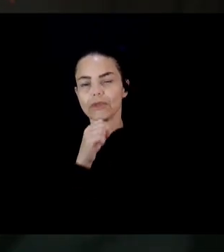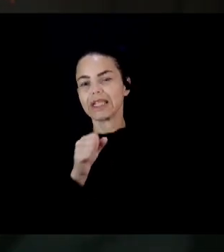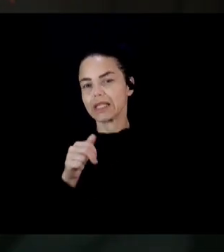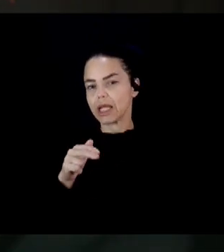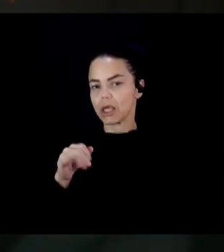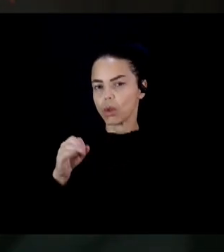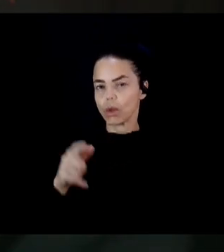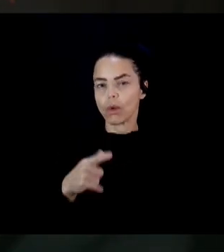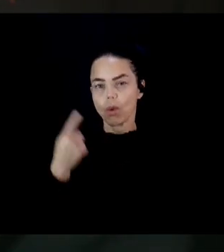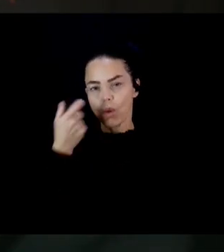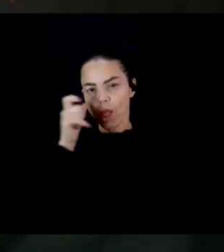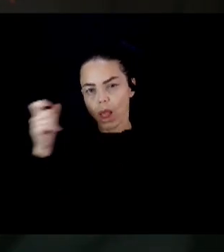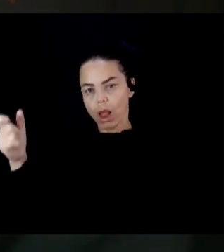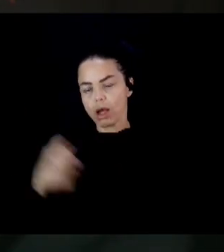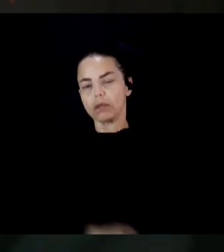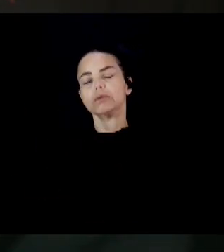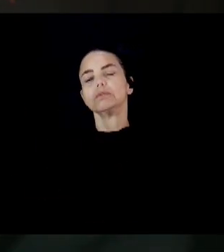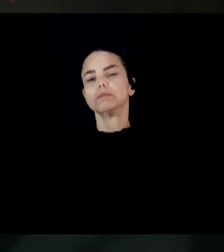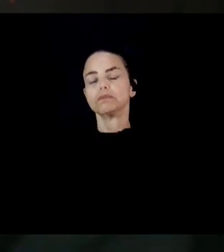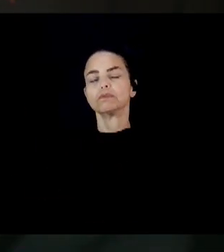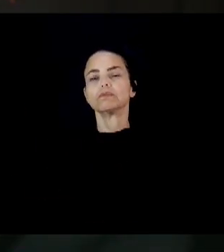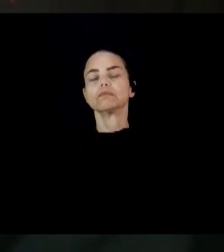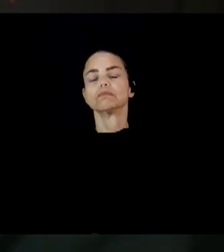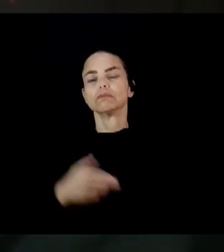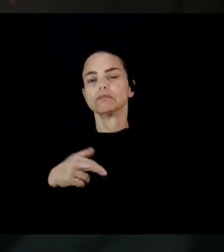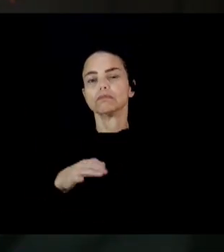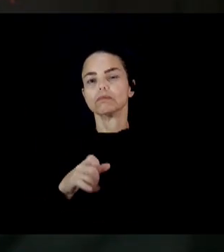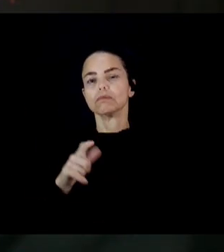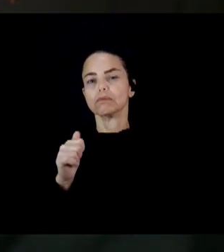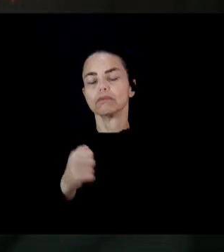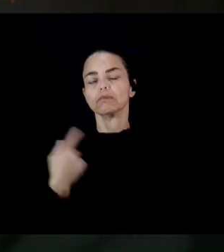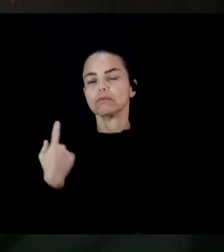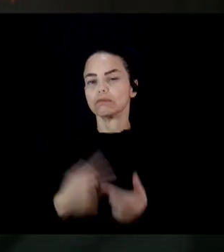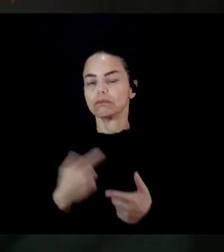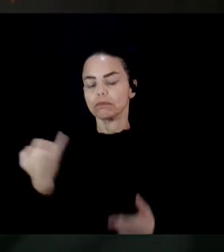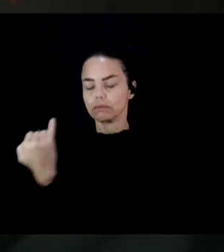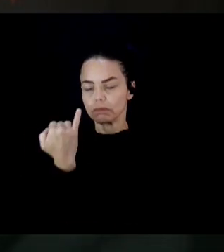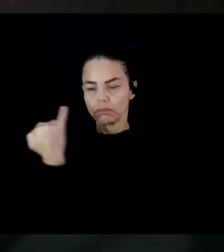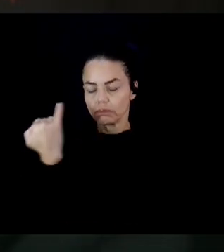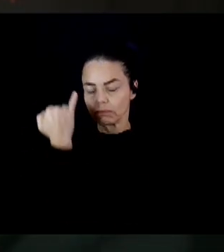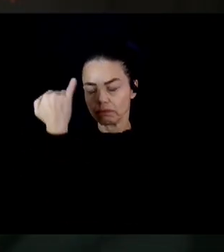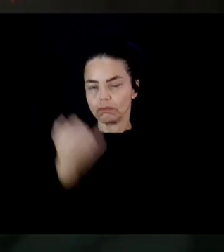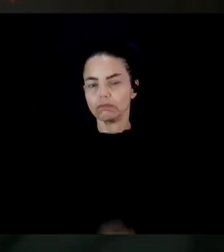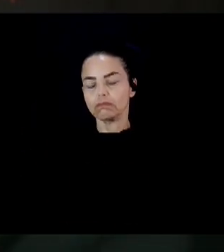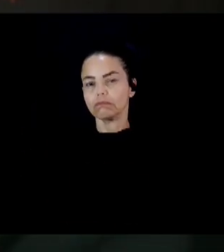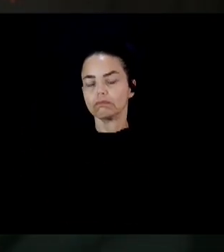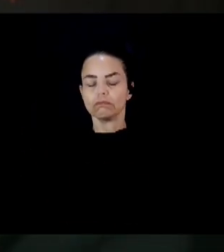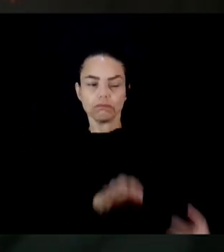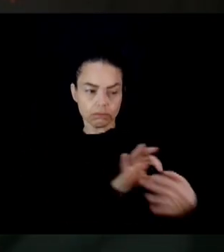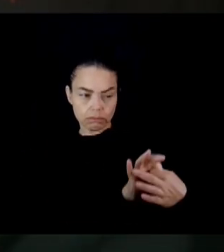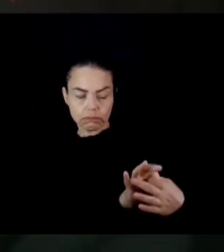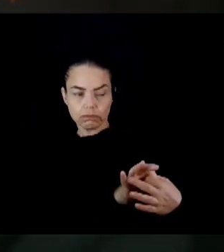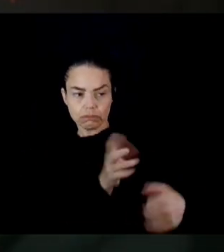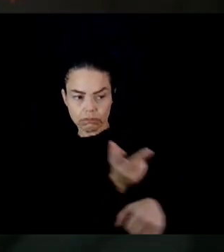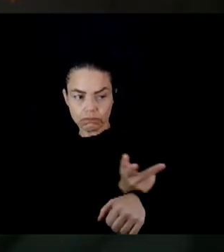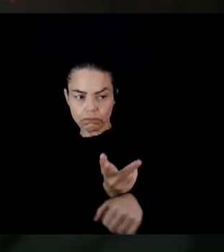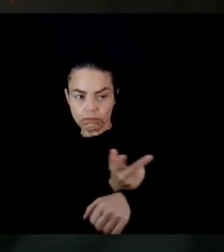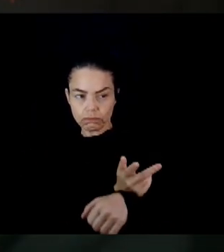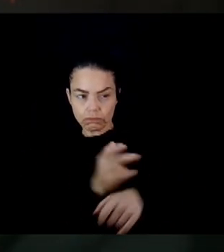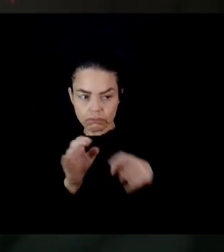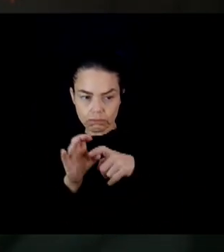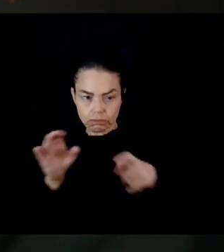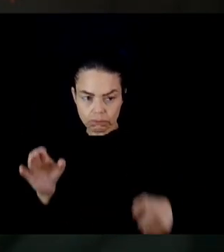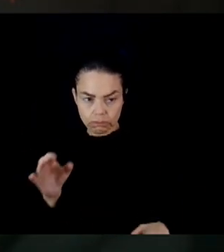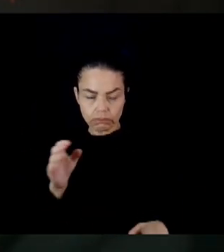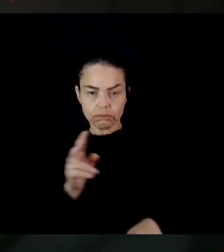interessante. E diante desse cenário, Marcela, qual que é a real importância de conciliar essa busca por autonomia, a